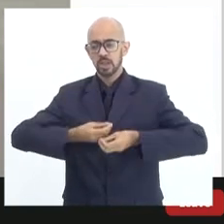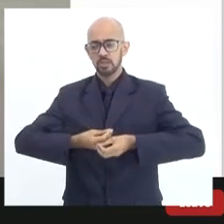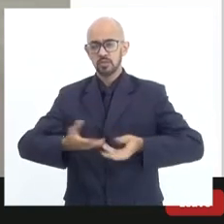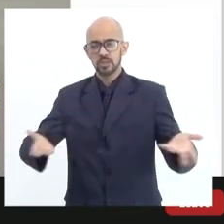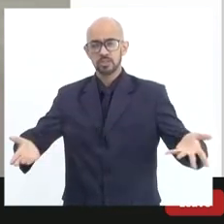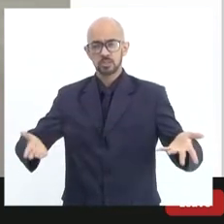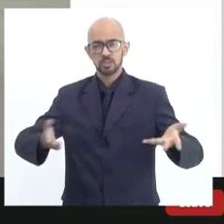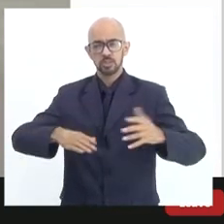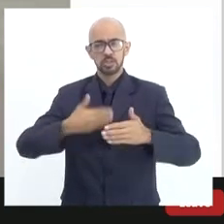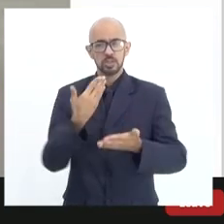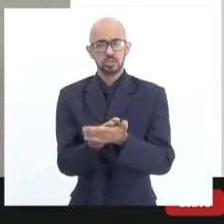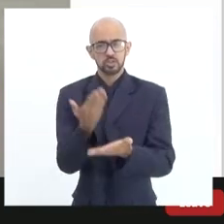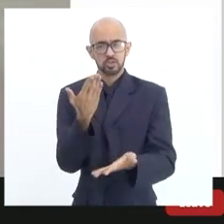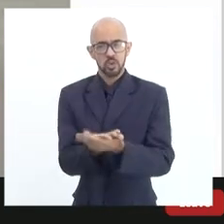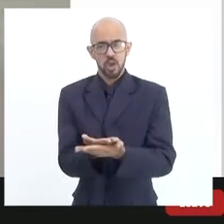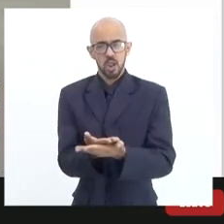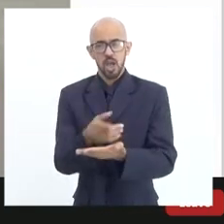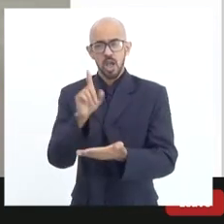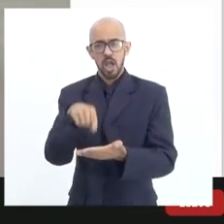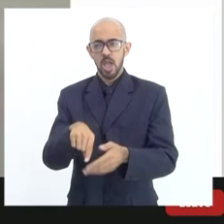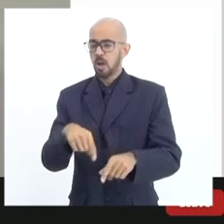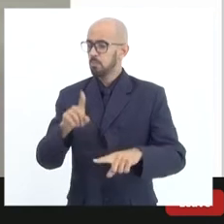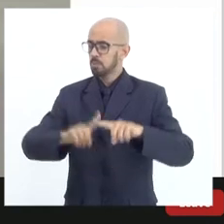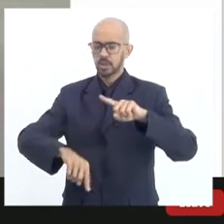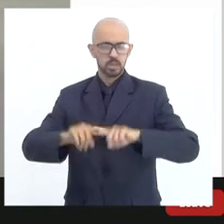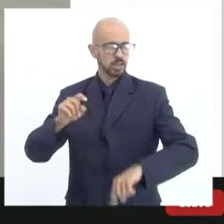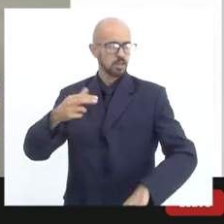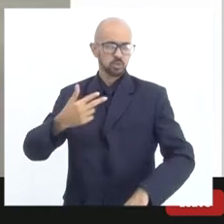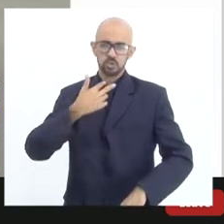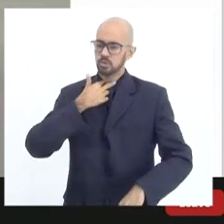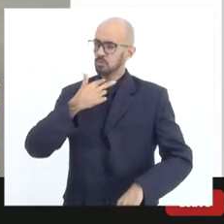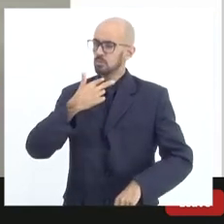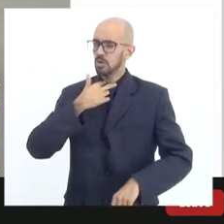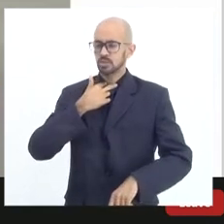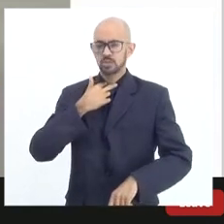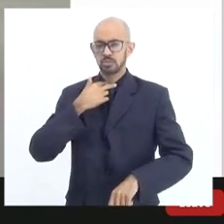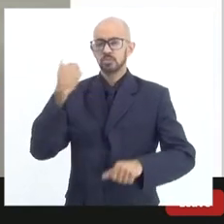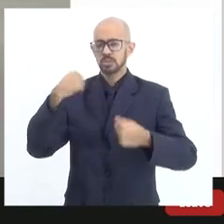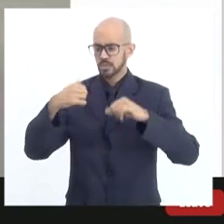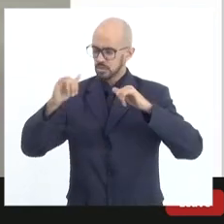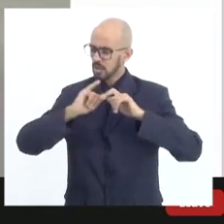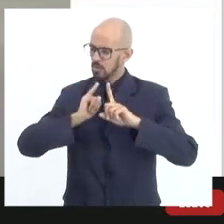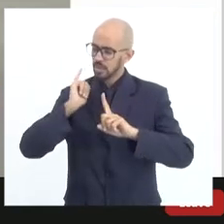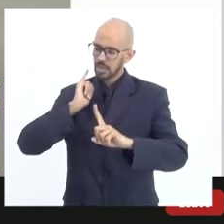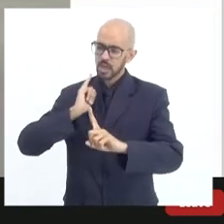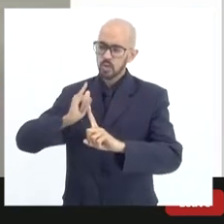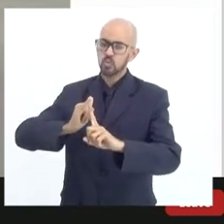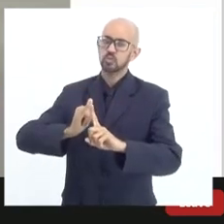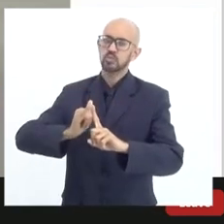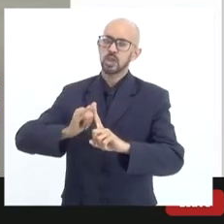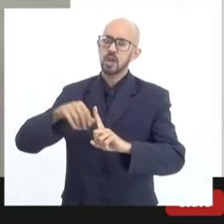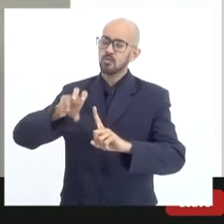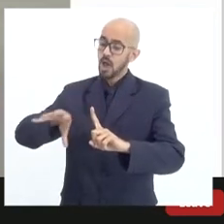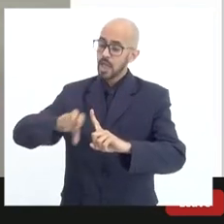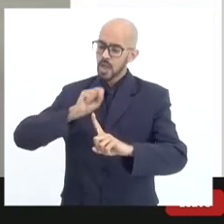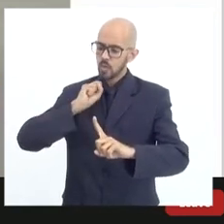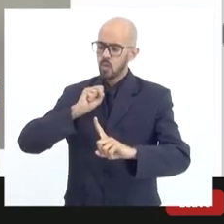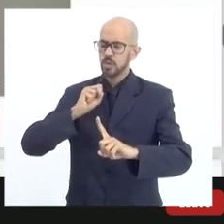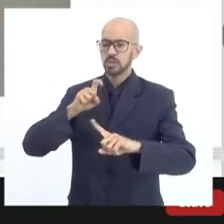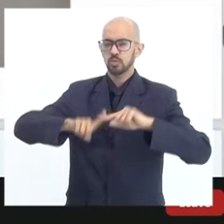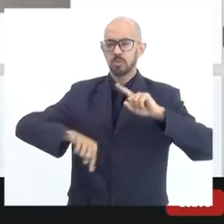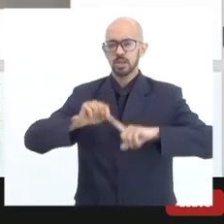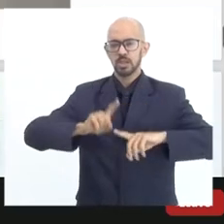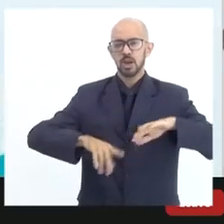escola. Esse é um material que não pode. Esse material tem que ser denunciado, né? Foi recolhido, mas a gente sabe que não